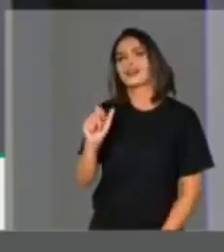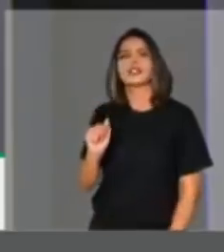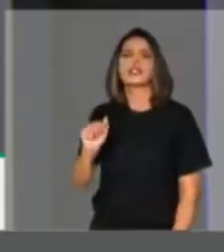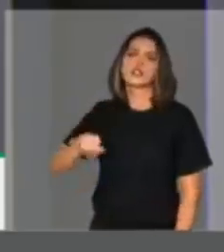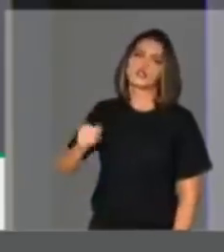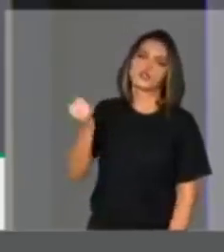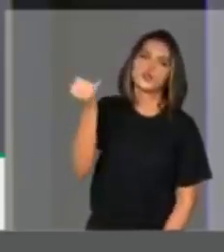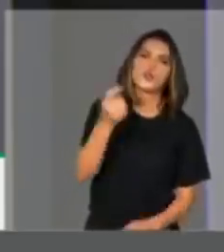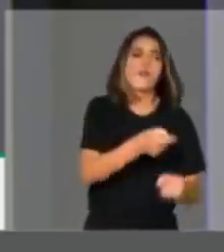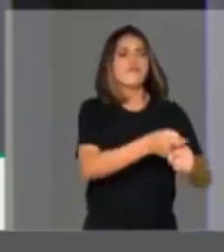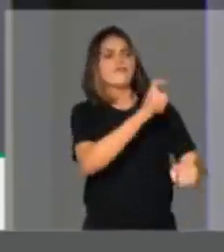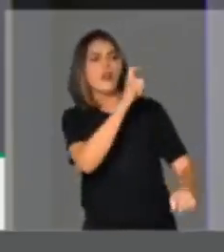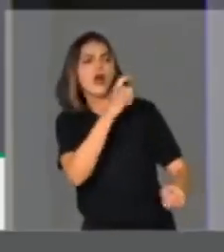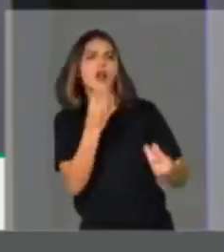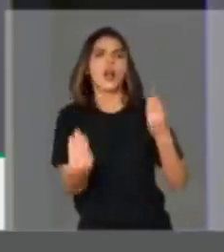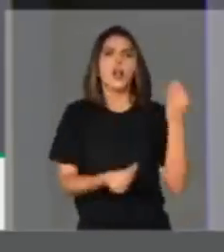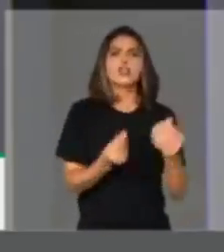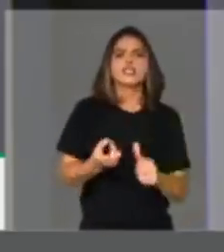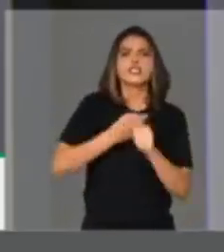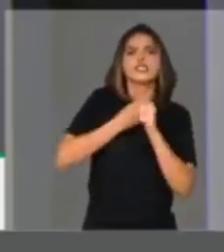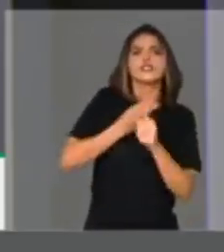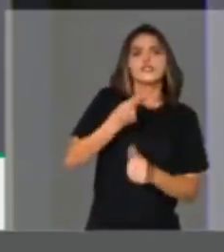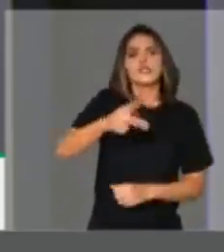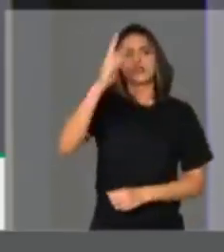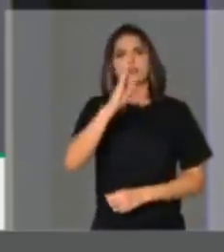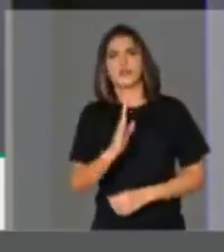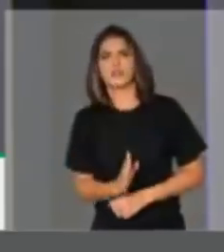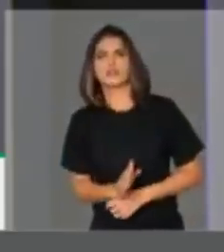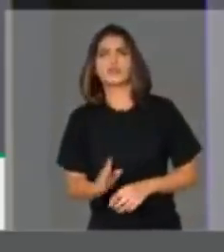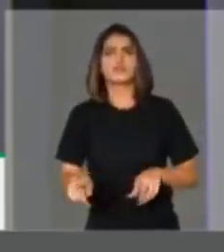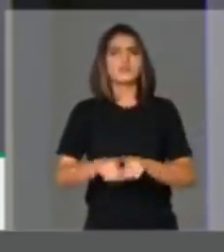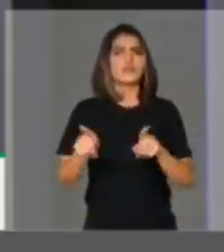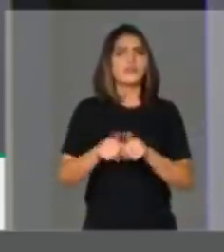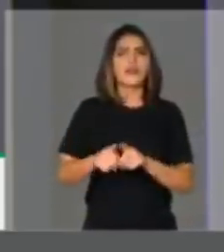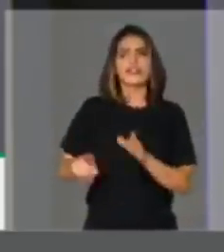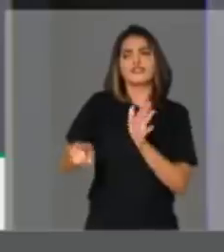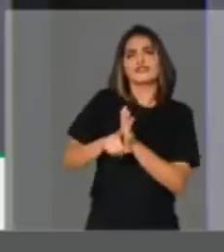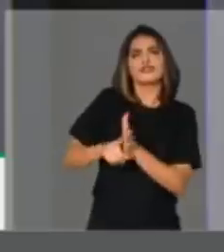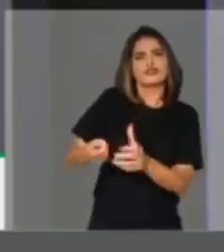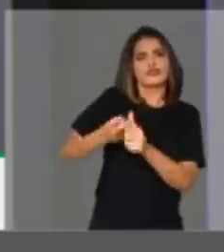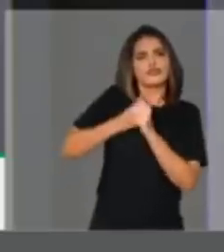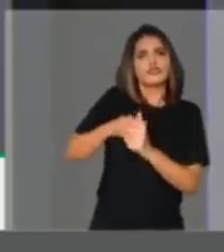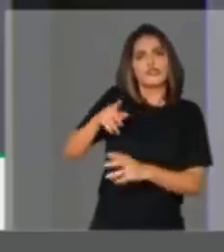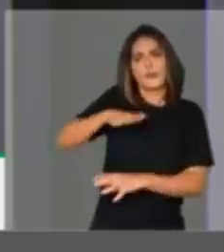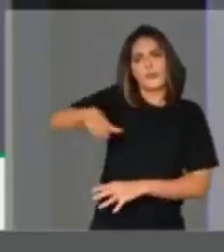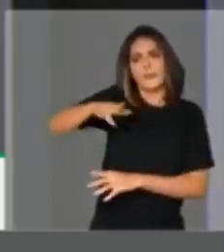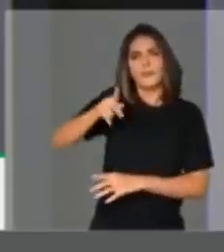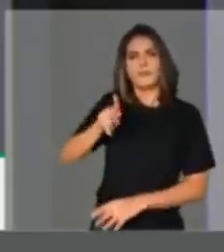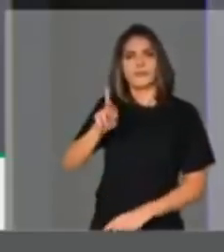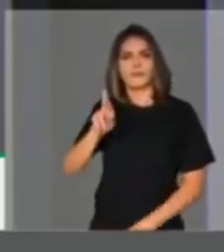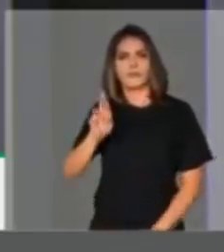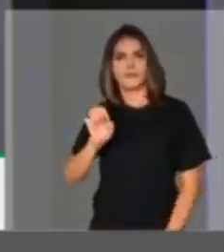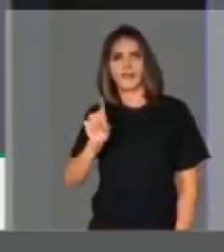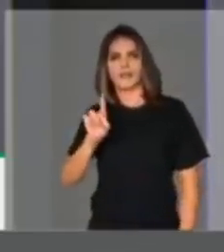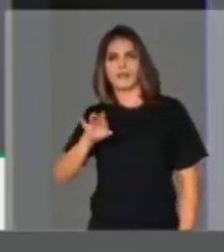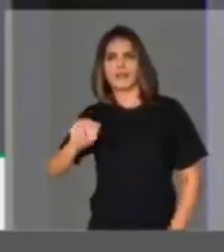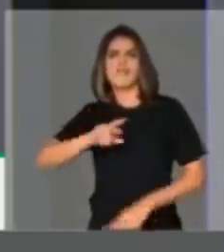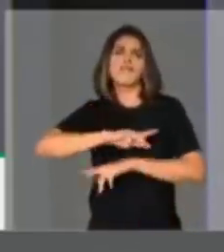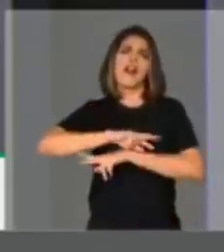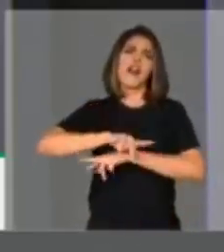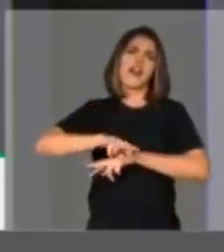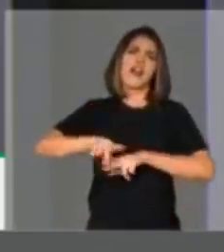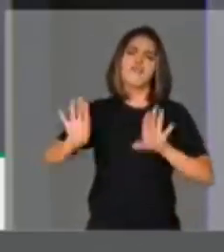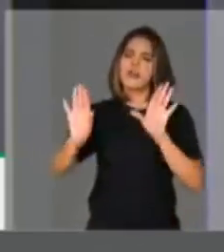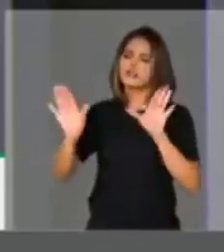inflação, sobre o impacto do endividamento do país, sobre o déficit previdenciário e sobre N outras coisas que em